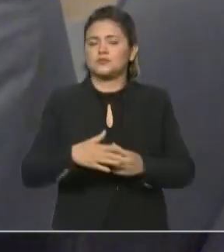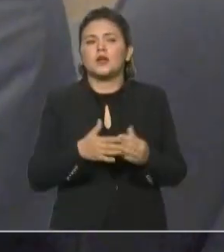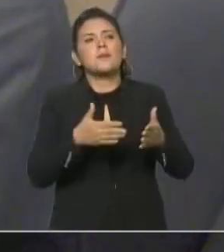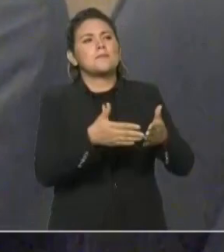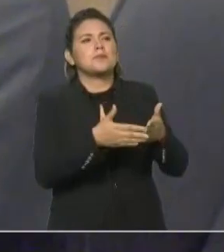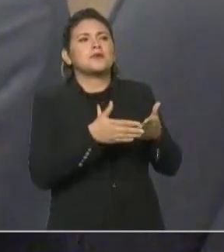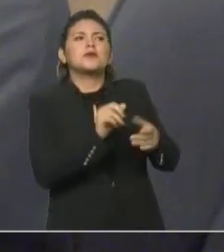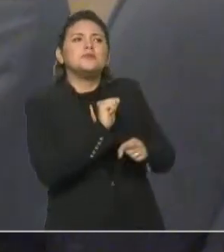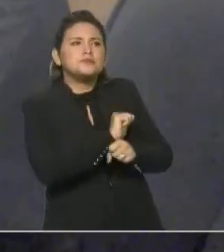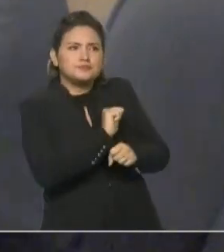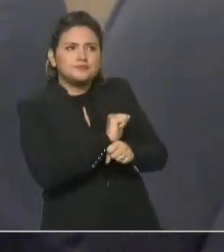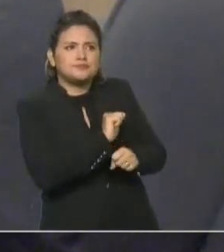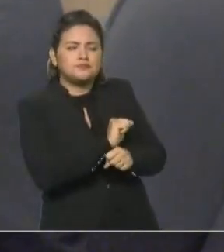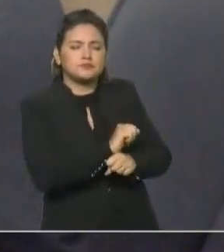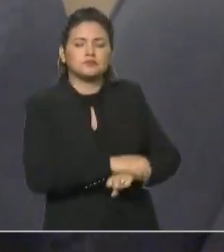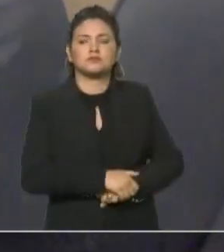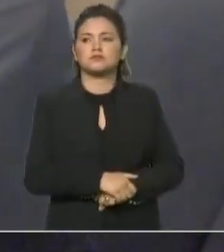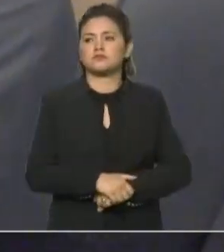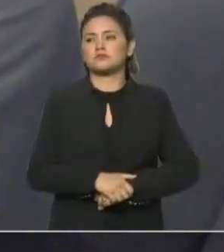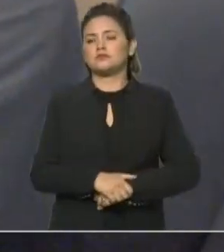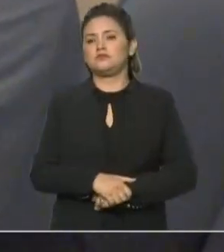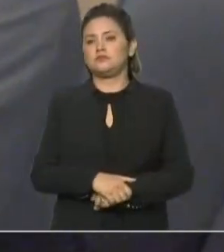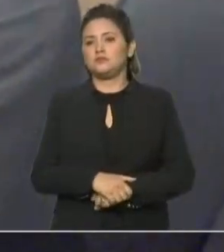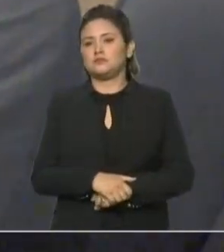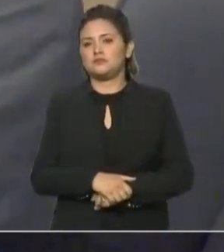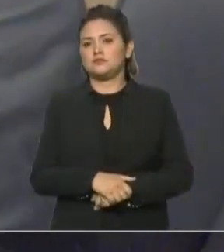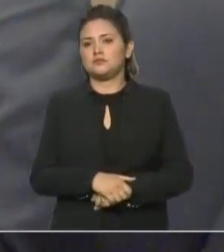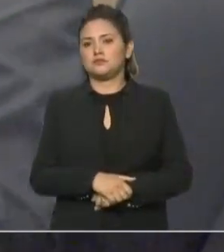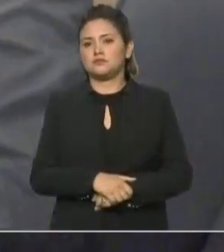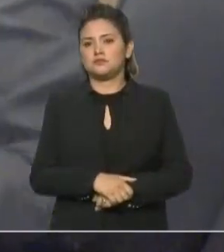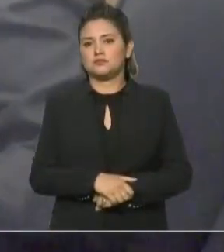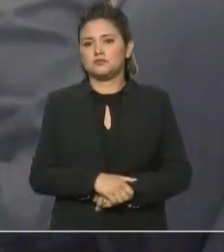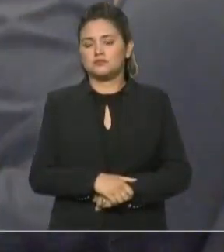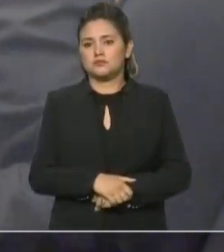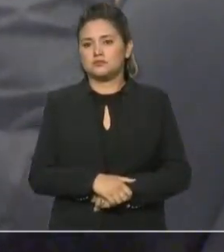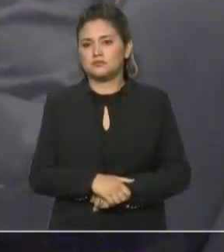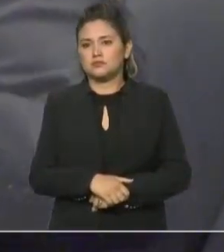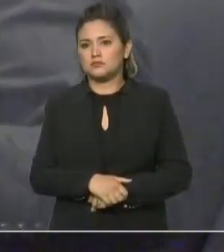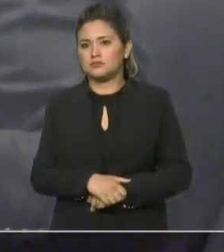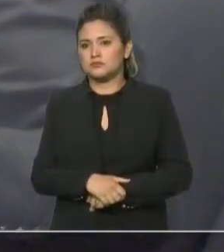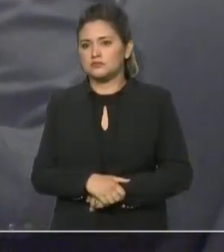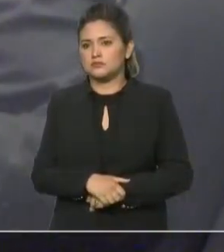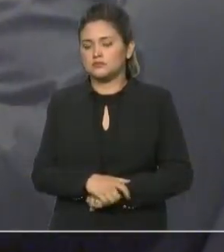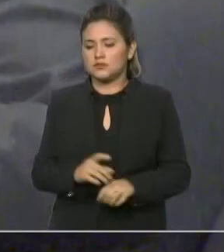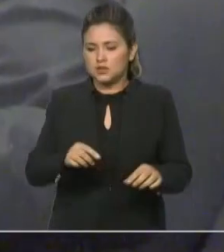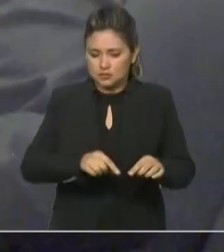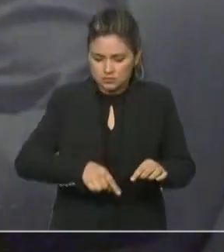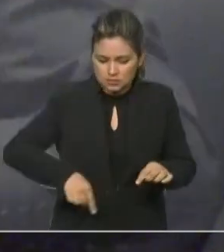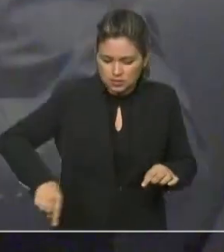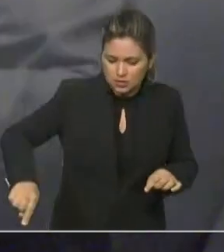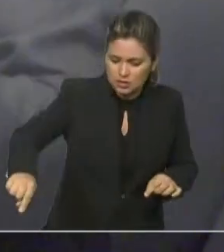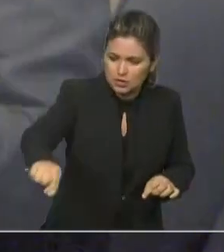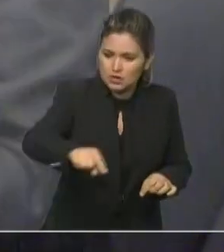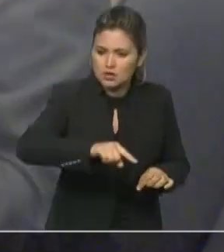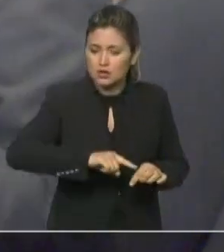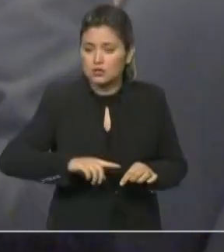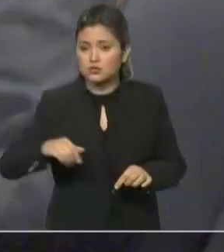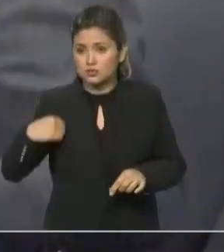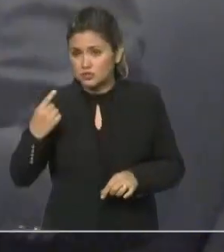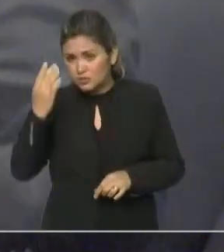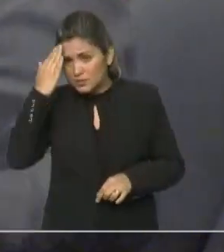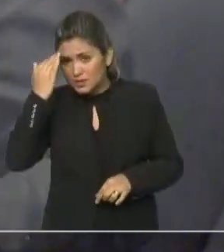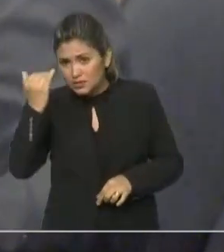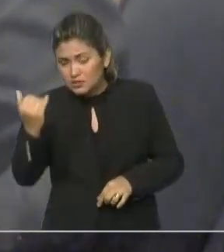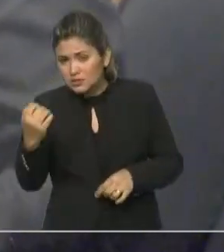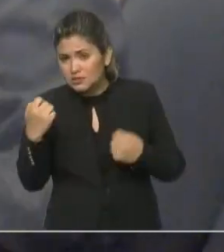dada a relevância do tema. E esses lagos, nós precisamos saber a possibilidade desses lagos transbordarem com